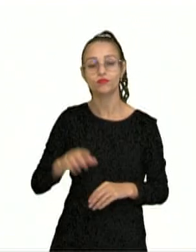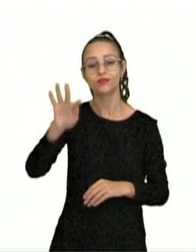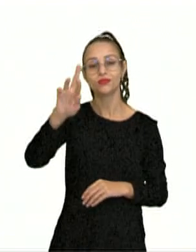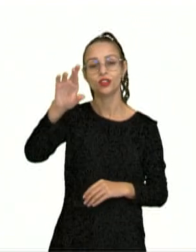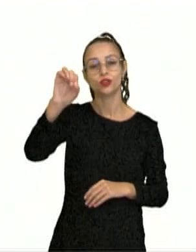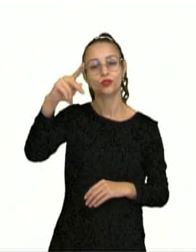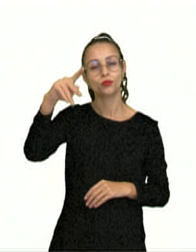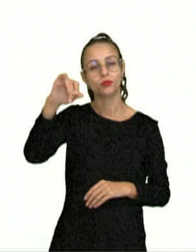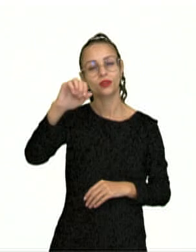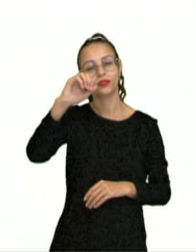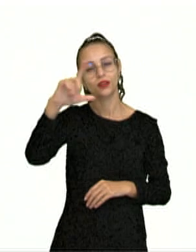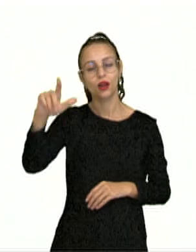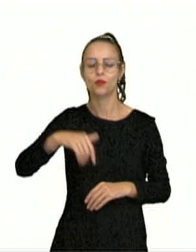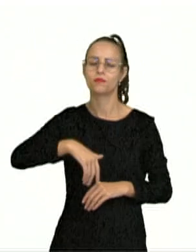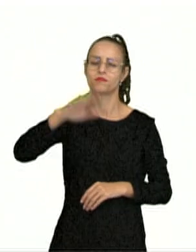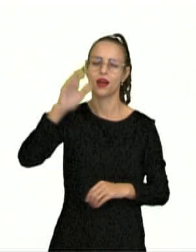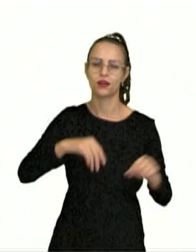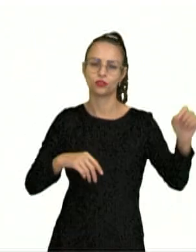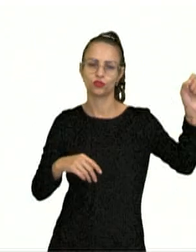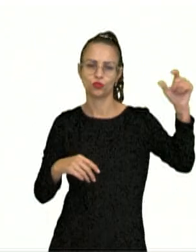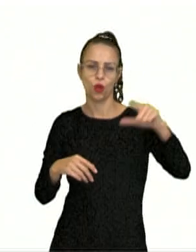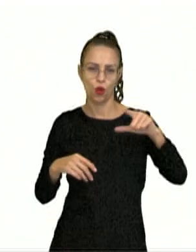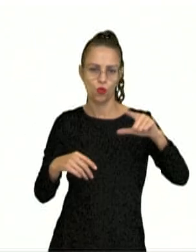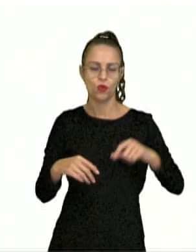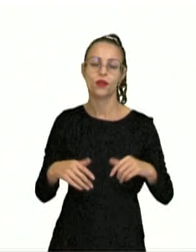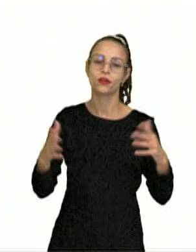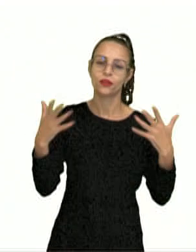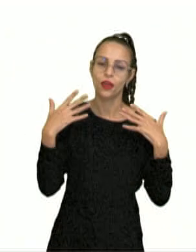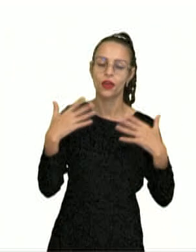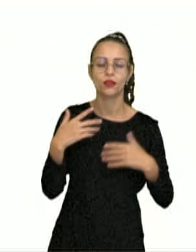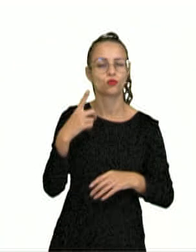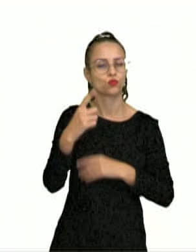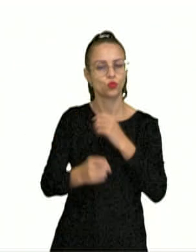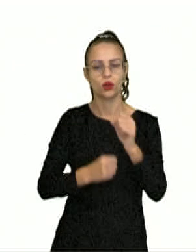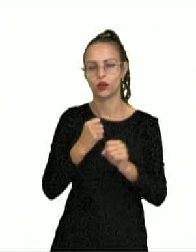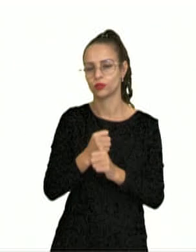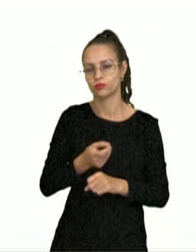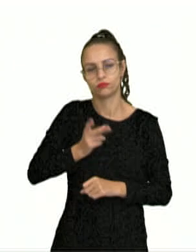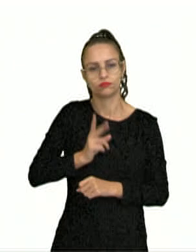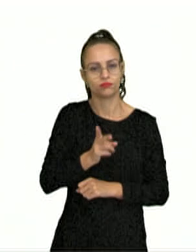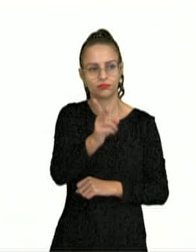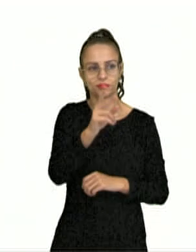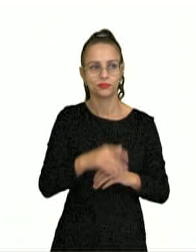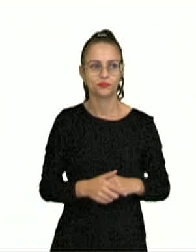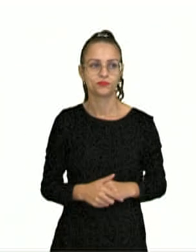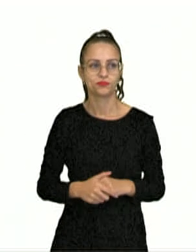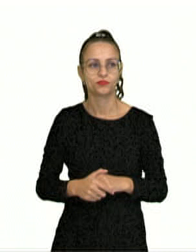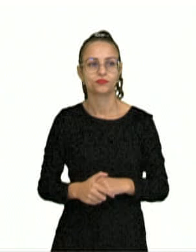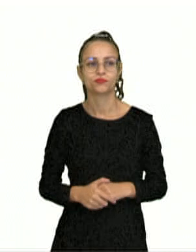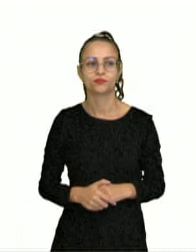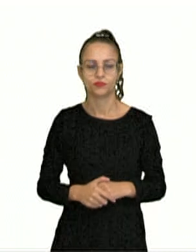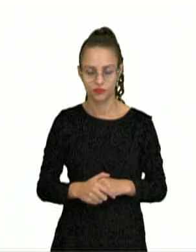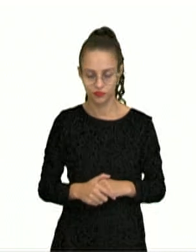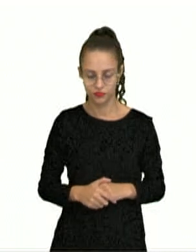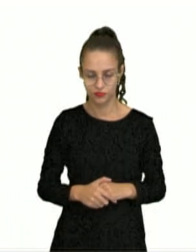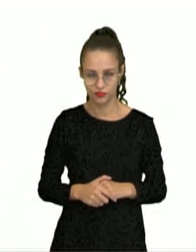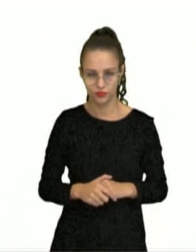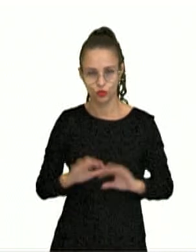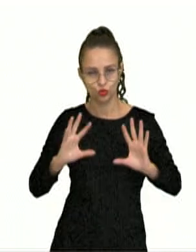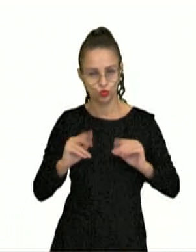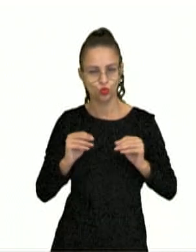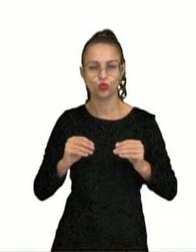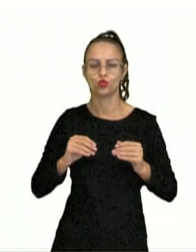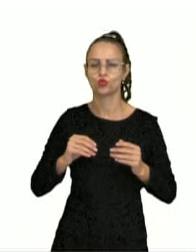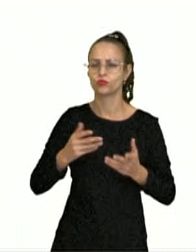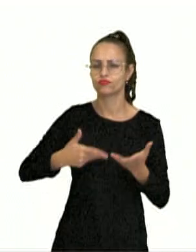recebe mais luz e calor do Sol. Então, é quente o ano inteiro, certo? E a partir de toda essa dinâmica, nós temos